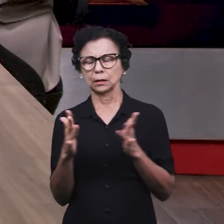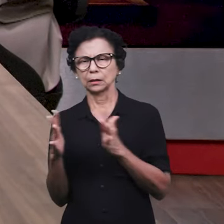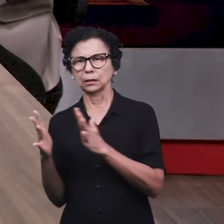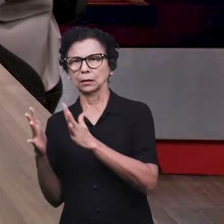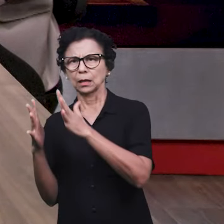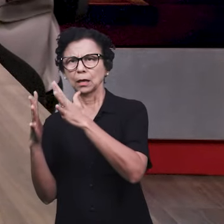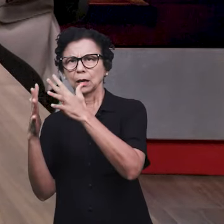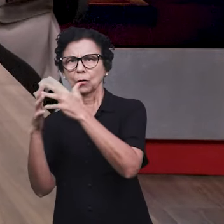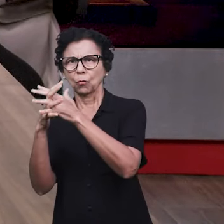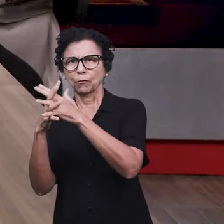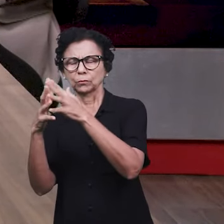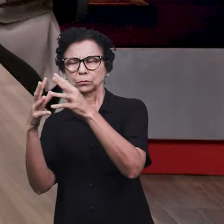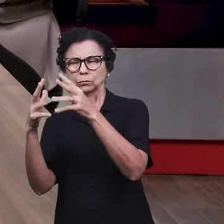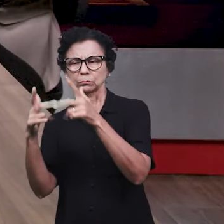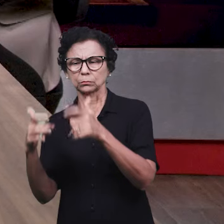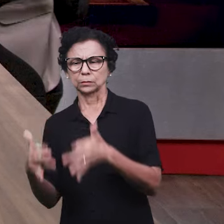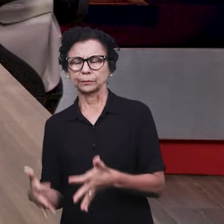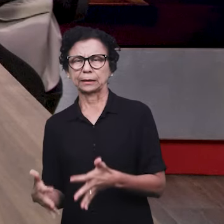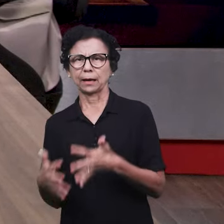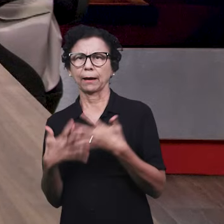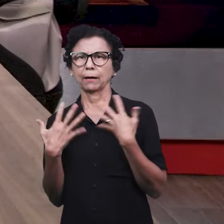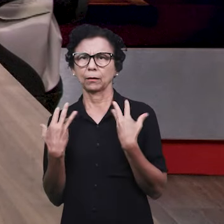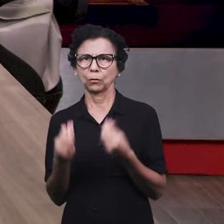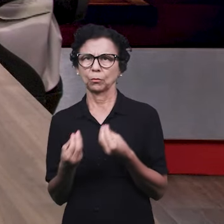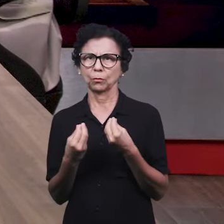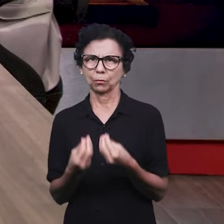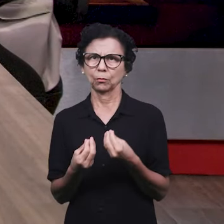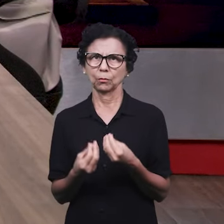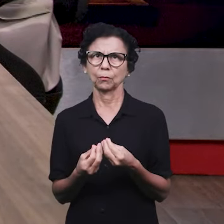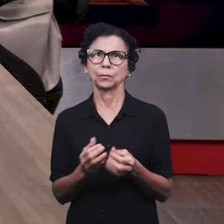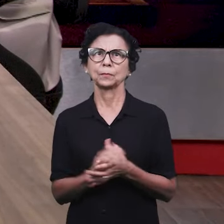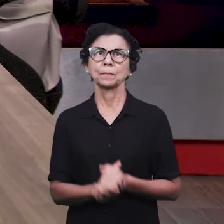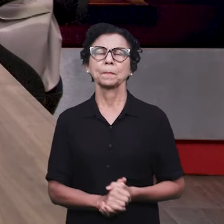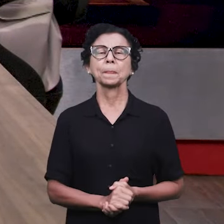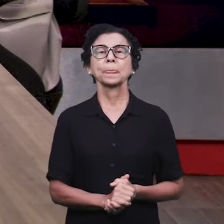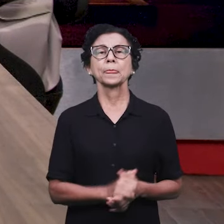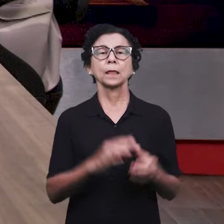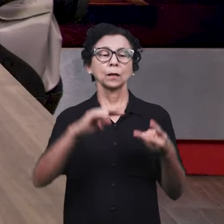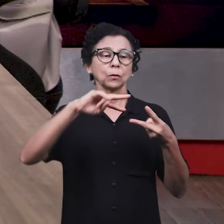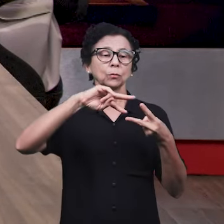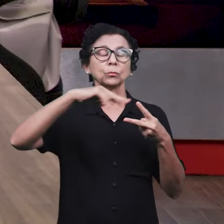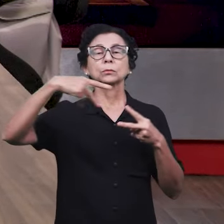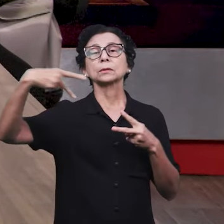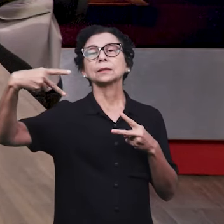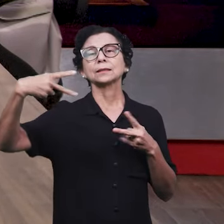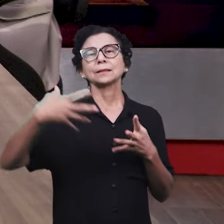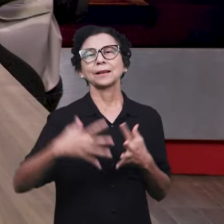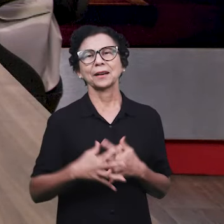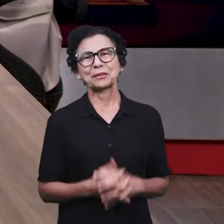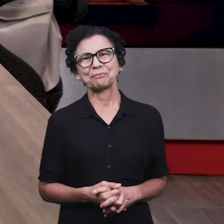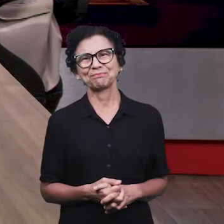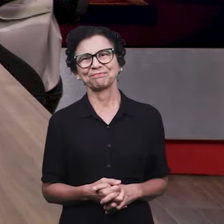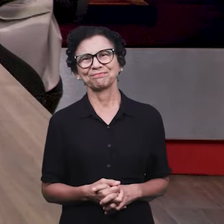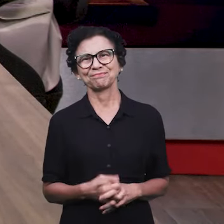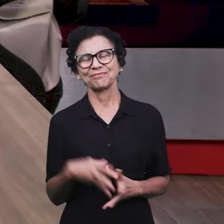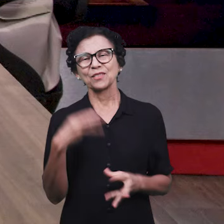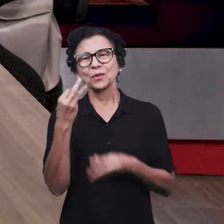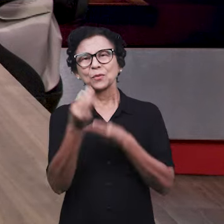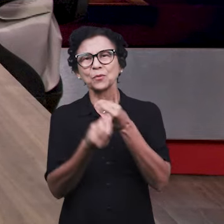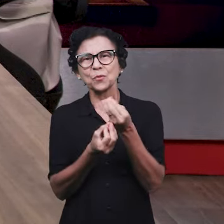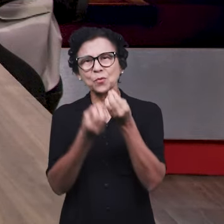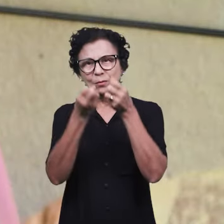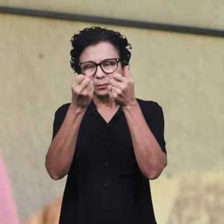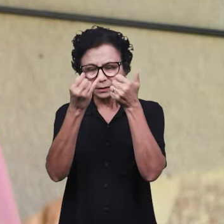que, né, coloca aí a reação e a gente volta para o DNA. Você não tem como ter uma